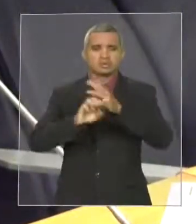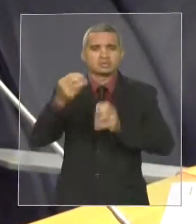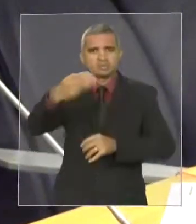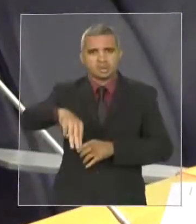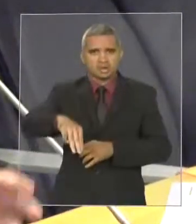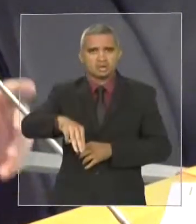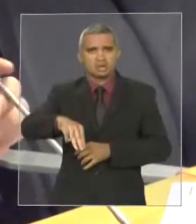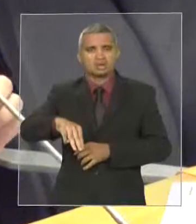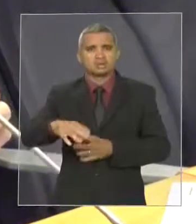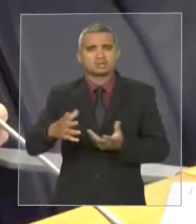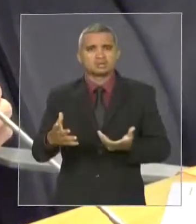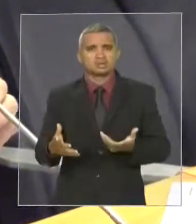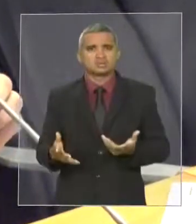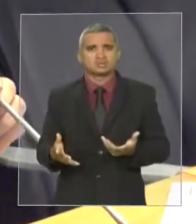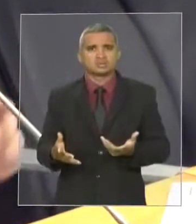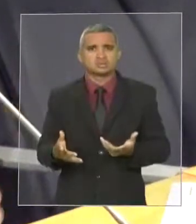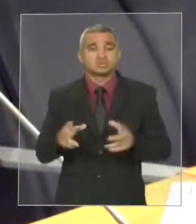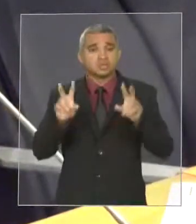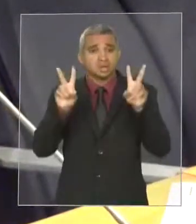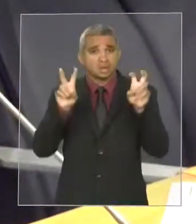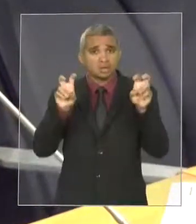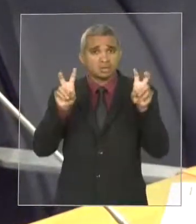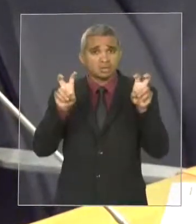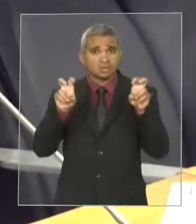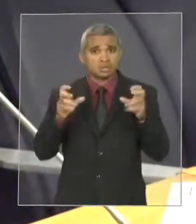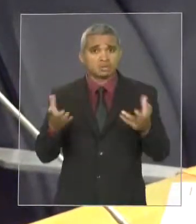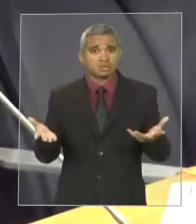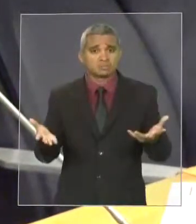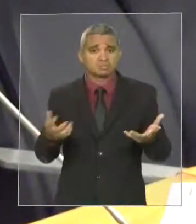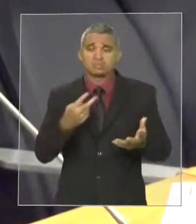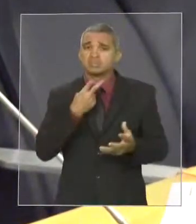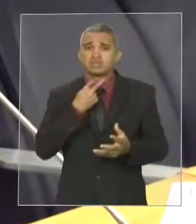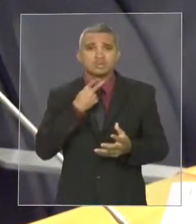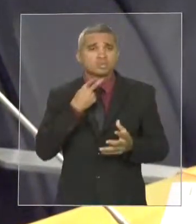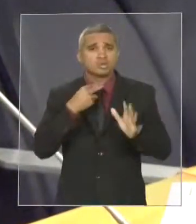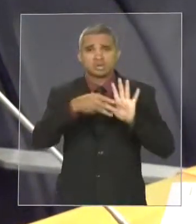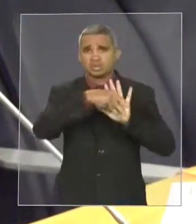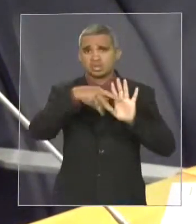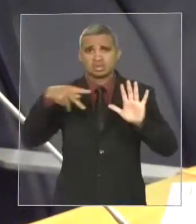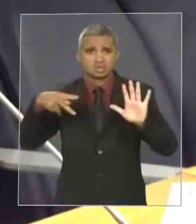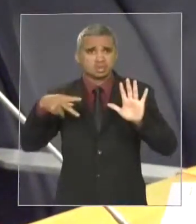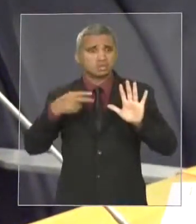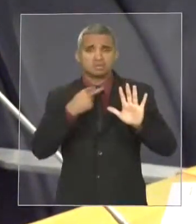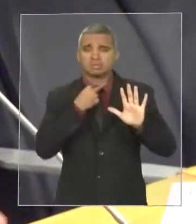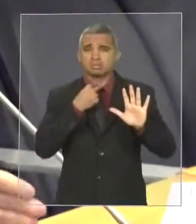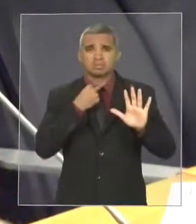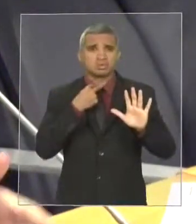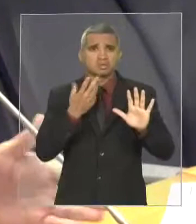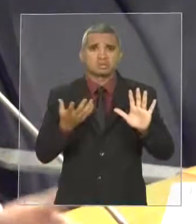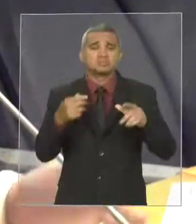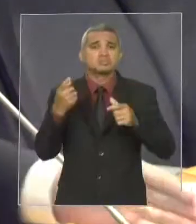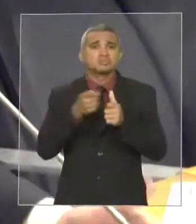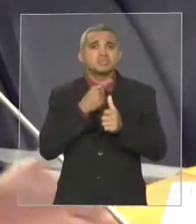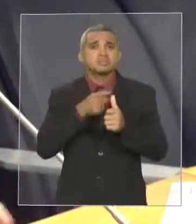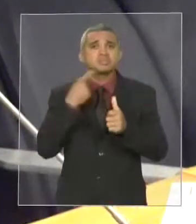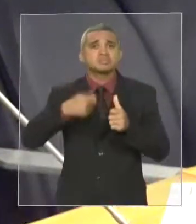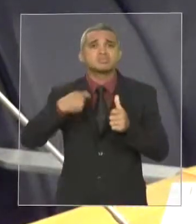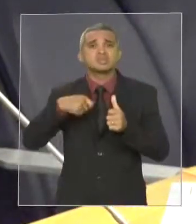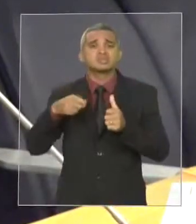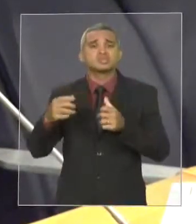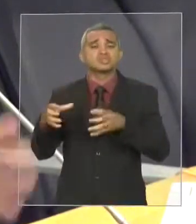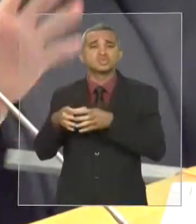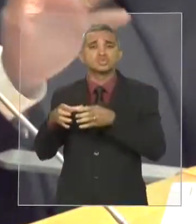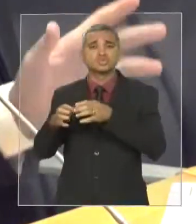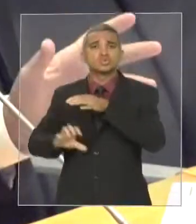pequeno. Esse é um assunto que jamais poderia ter sido encaminhado à votação dessa casa sem ouvir a classe empresarial